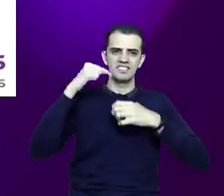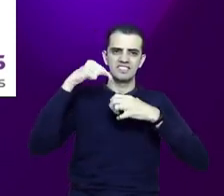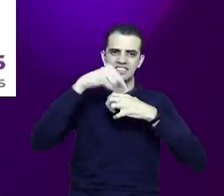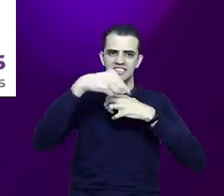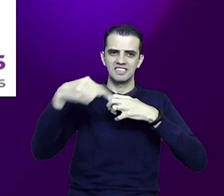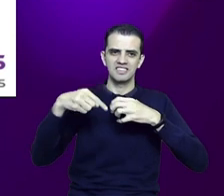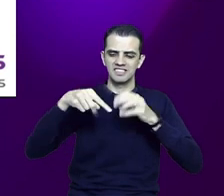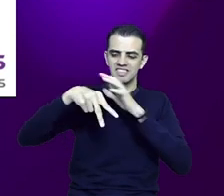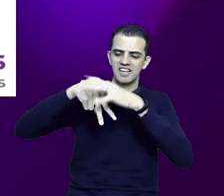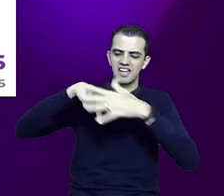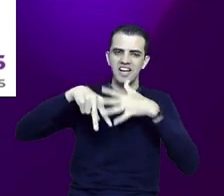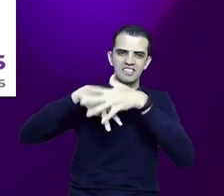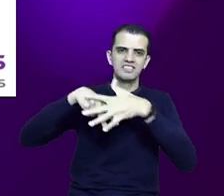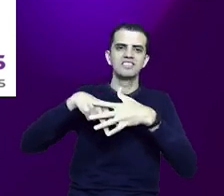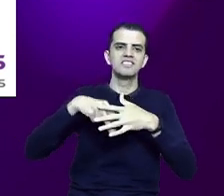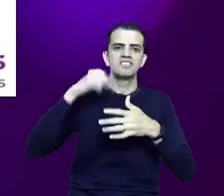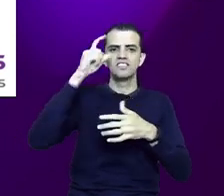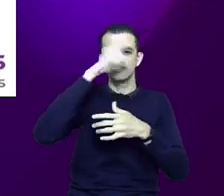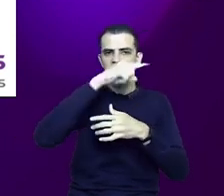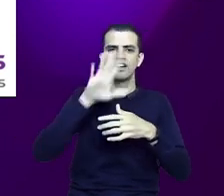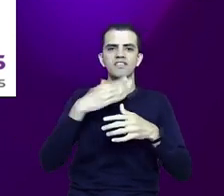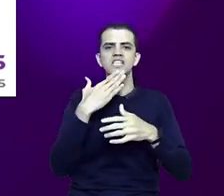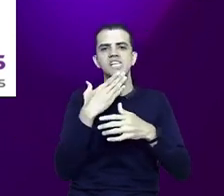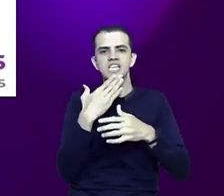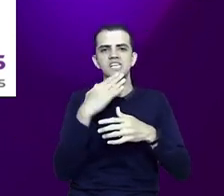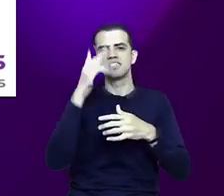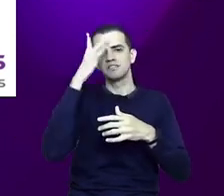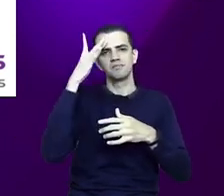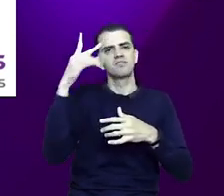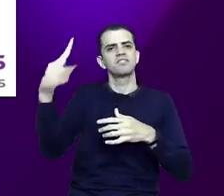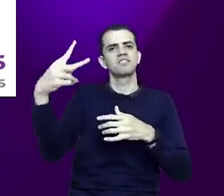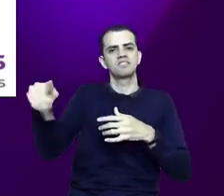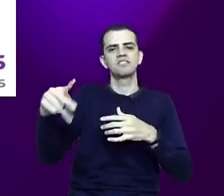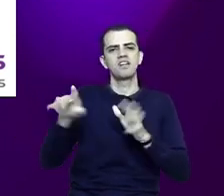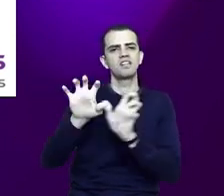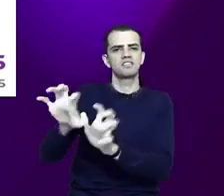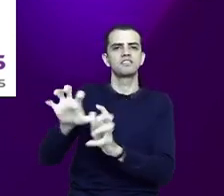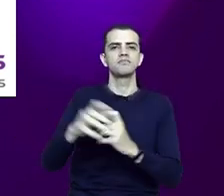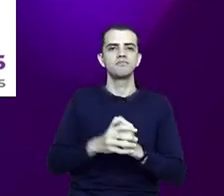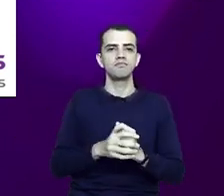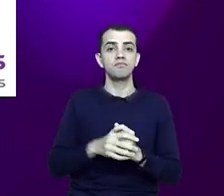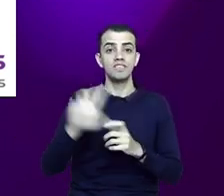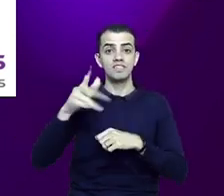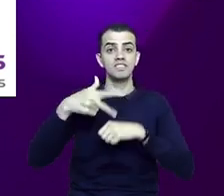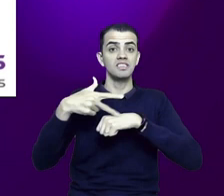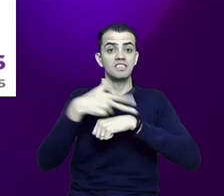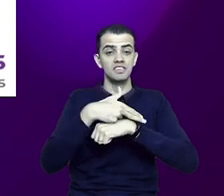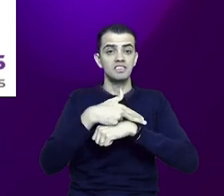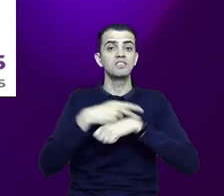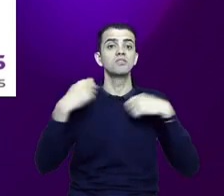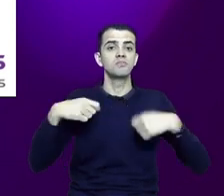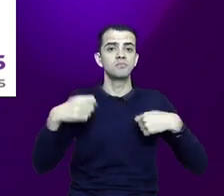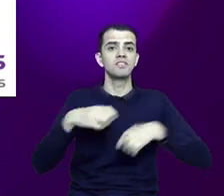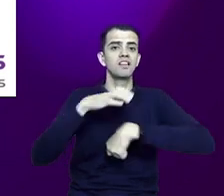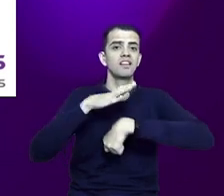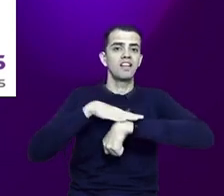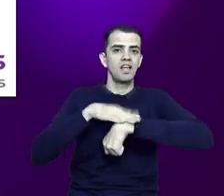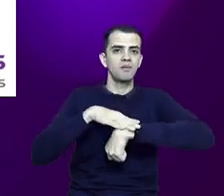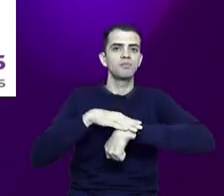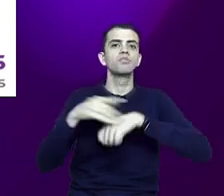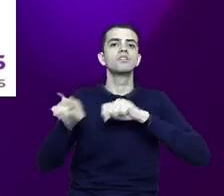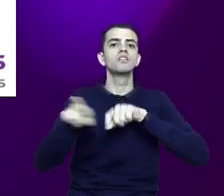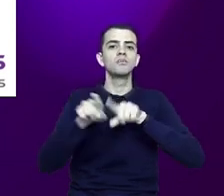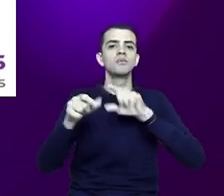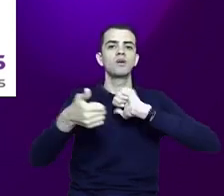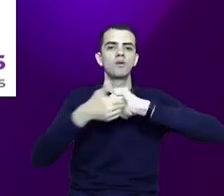peculiar e muitas vezes com dismorfismos que a gente precisa encarar. Essa cirurgia é uma cirurgia muito operador dependente, tempo de tempo, qualidade ou